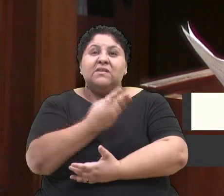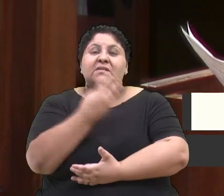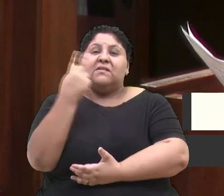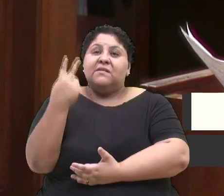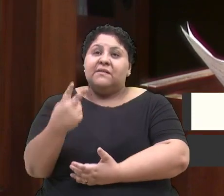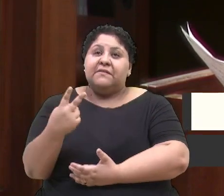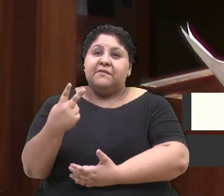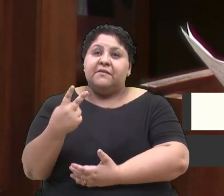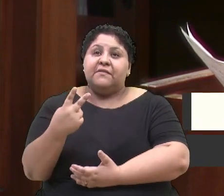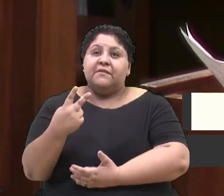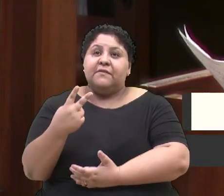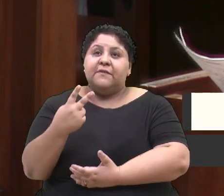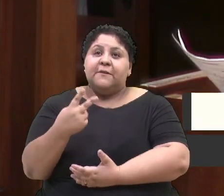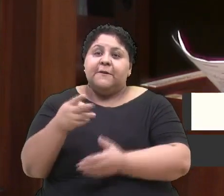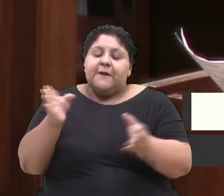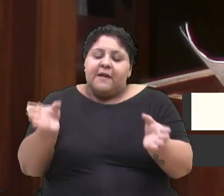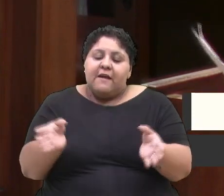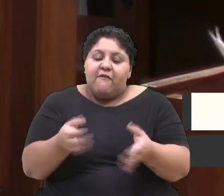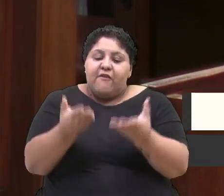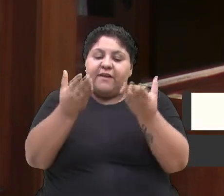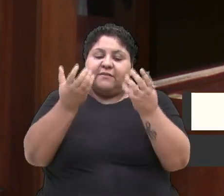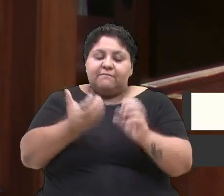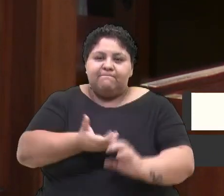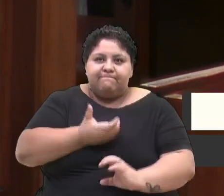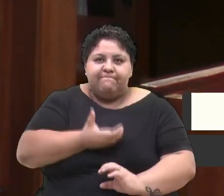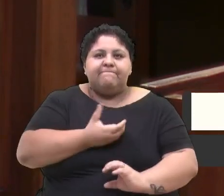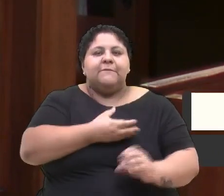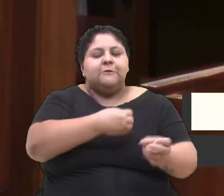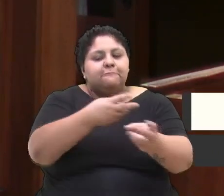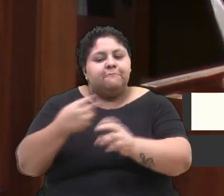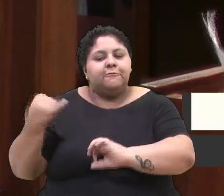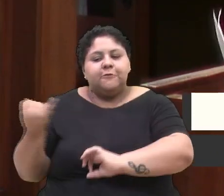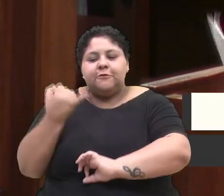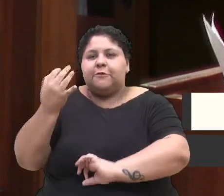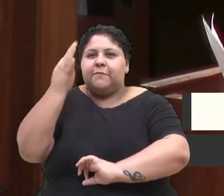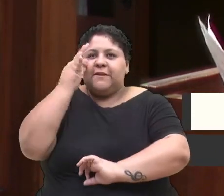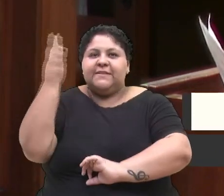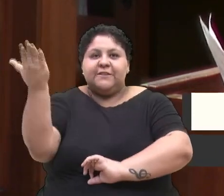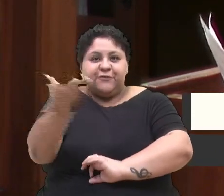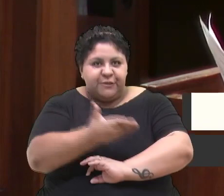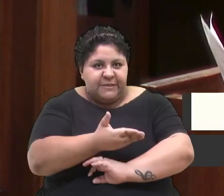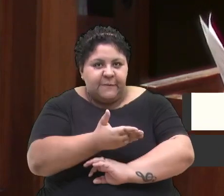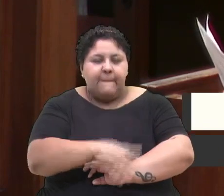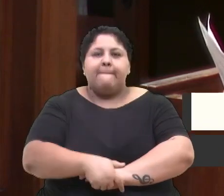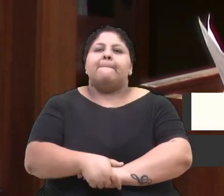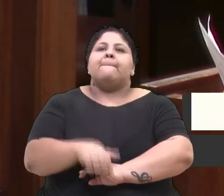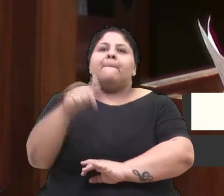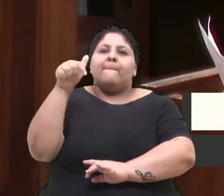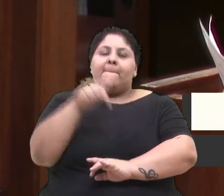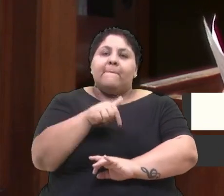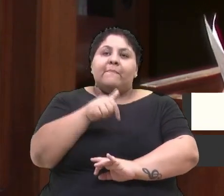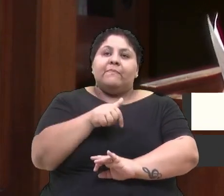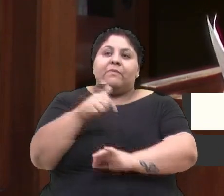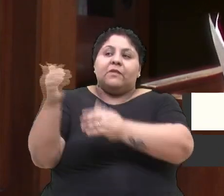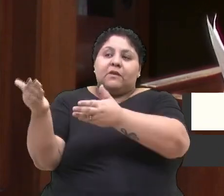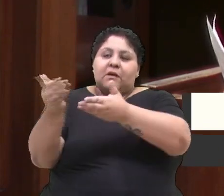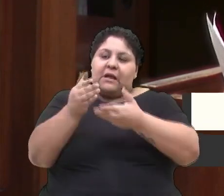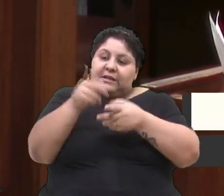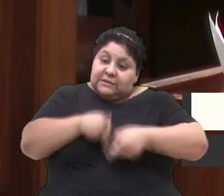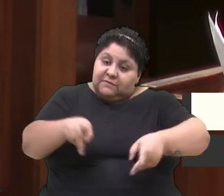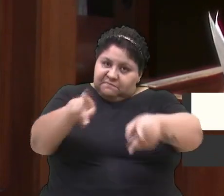32º Encanto de Natal. Muito importante a presença de vocês, estaremos lá recebendo aquele